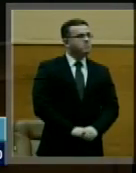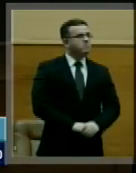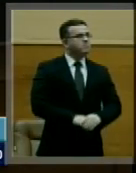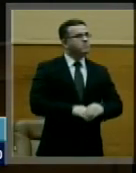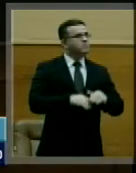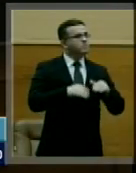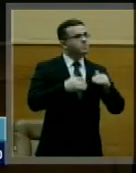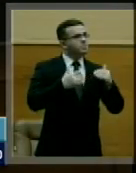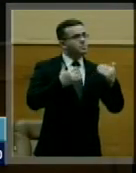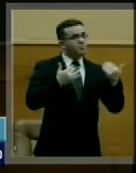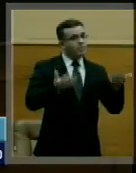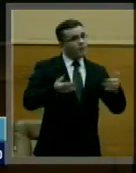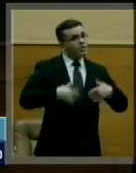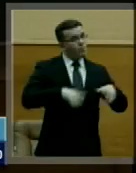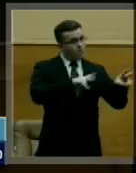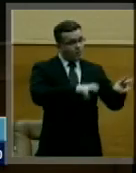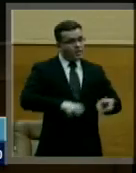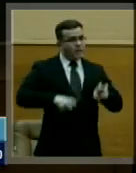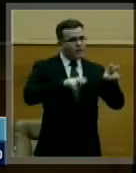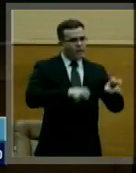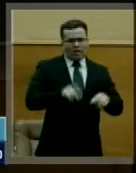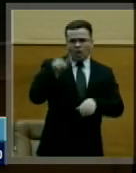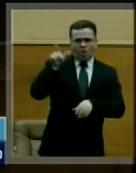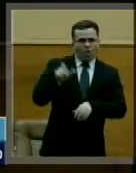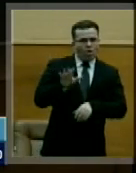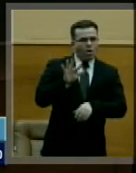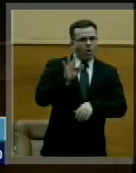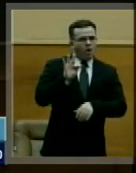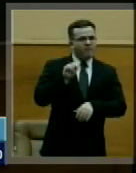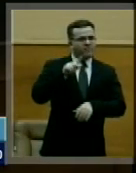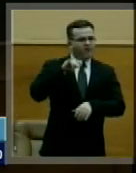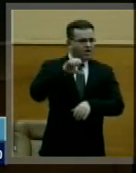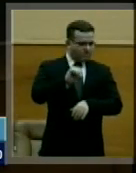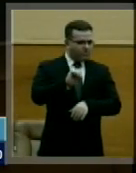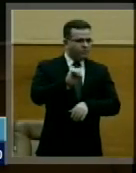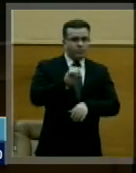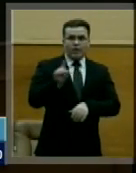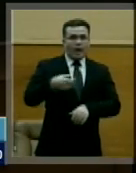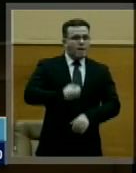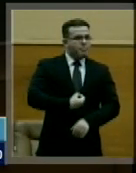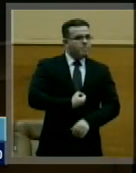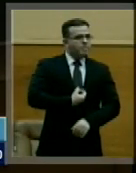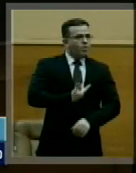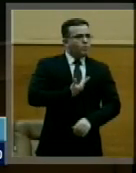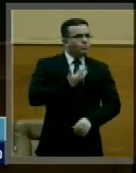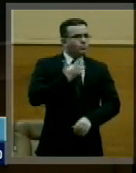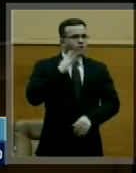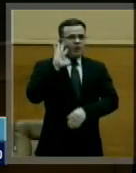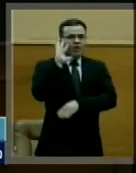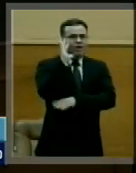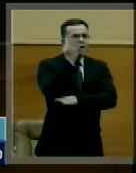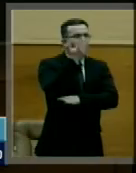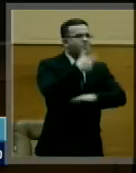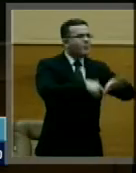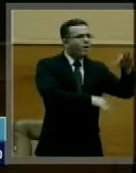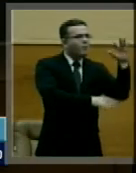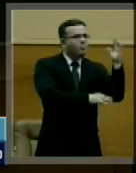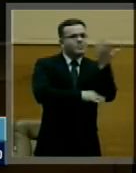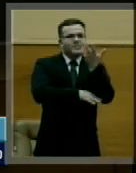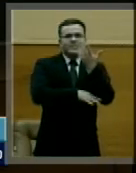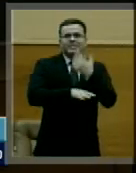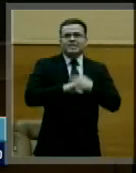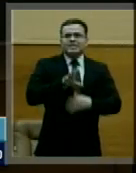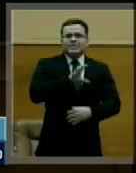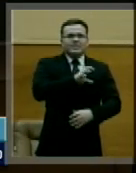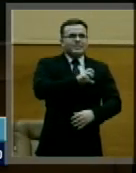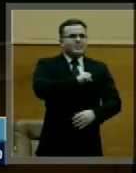Aliado também à agricultura, o Flávio, ele era também um apaixonado pelo meio ambiente. Flávio gostava da